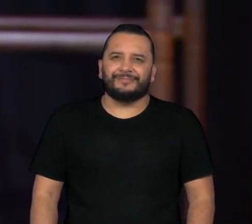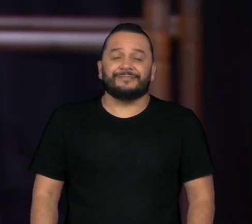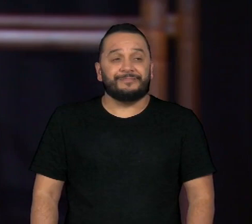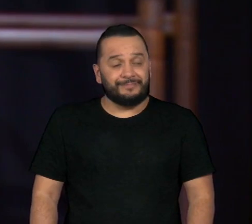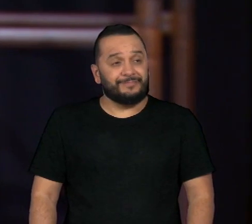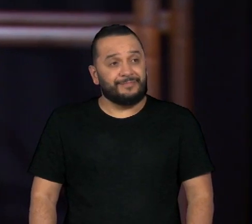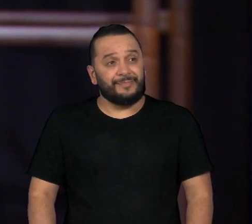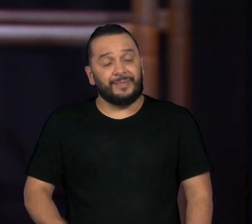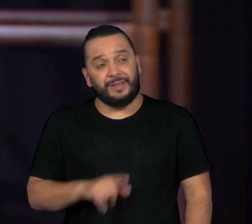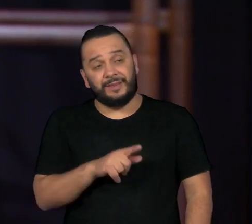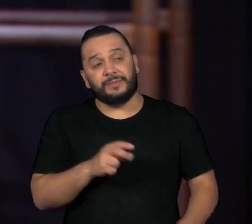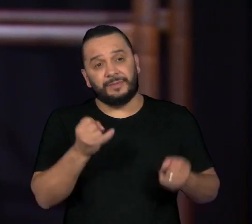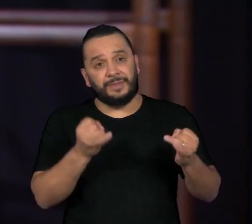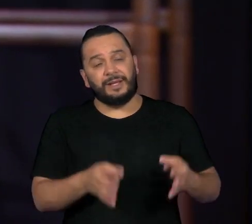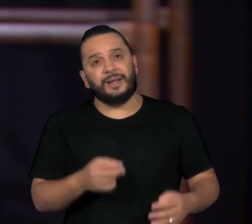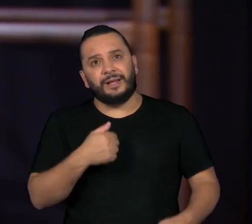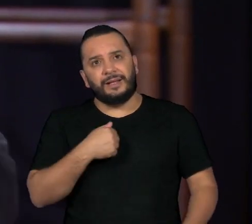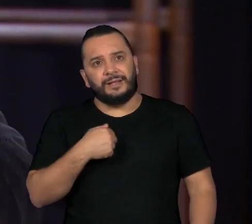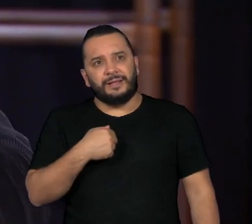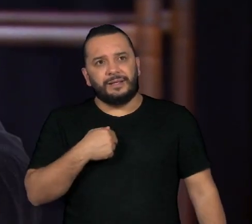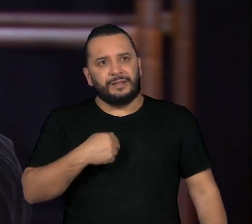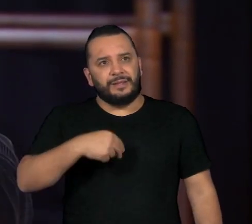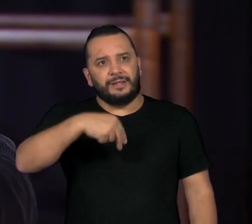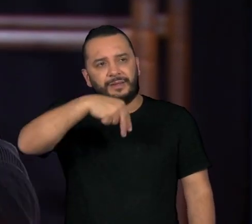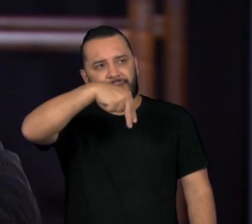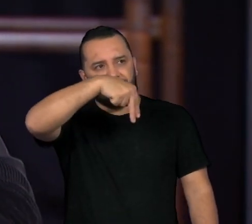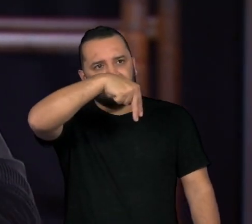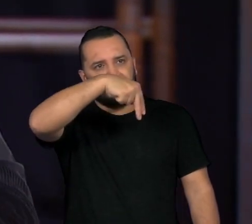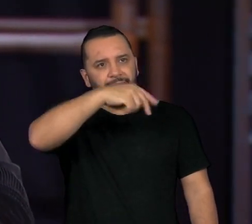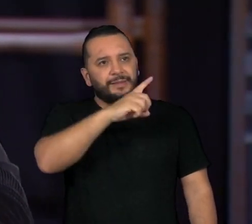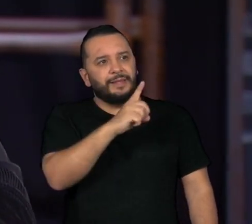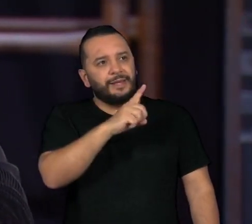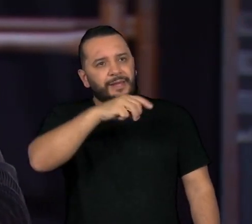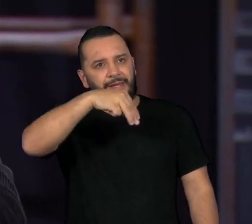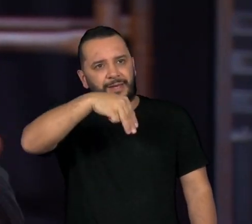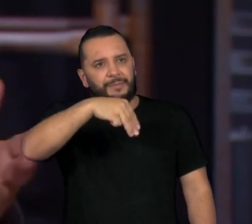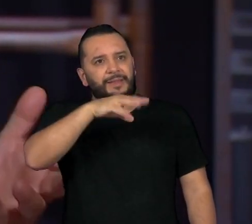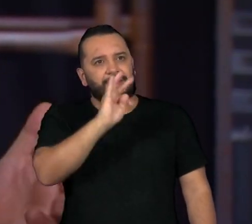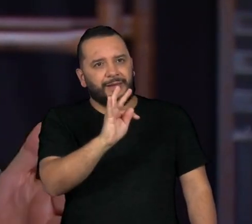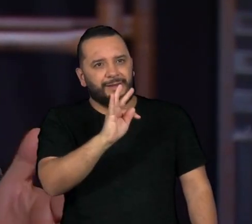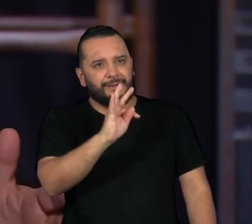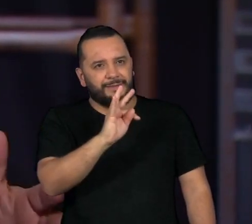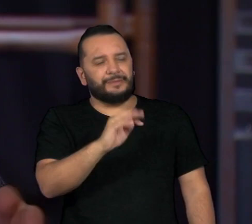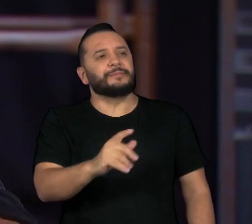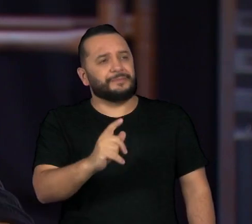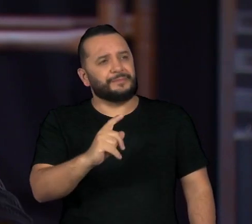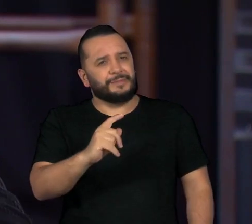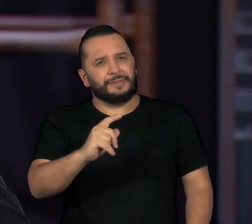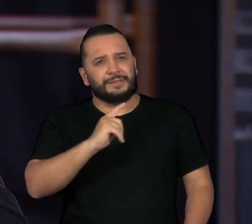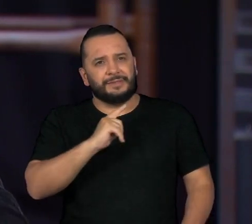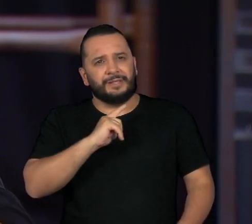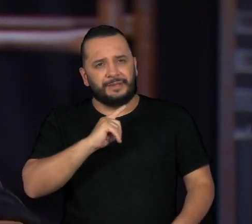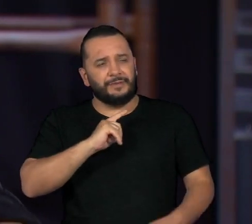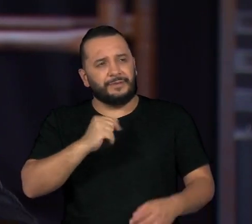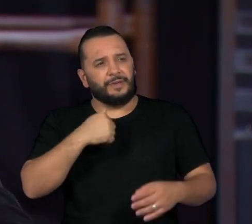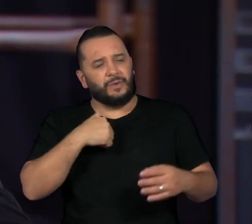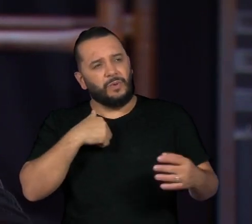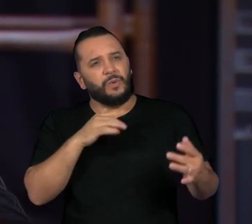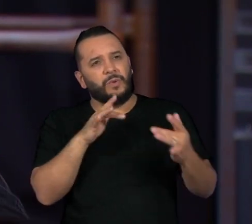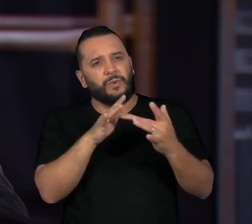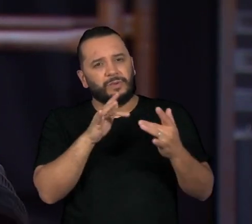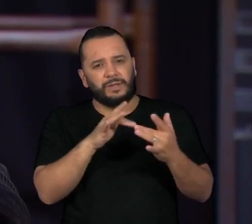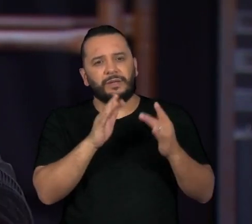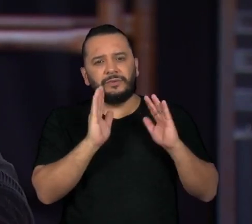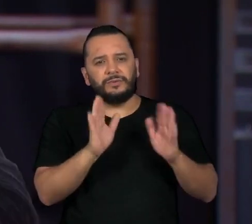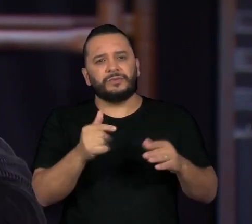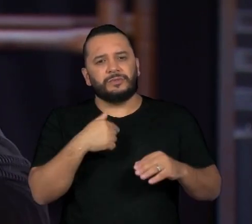Vamos falar de DMT, porque eu creio que é a substância mais potente com quem eu já tive contato, né, através da